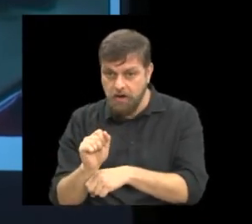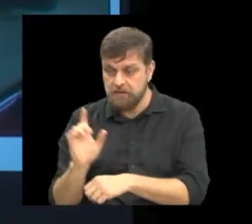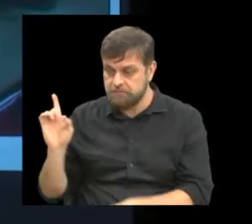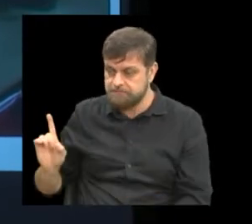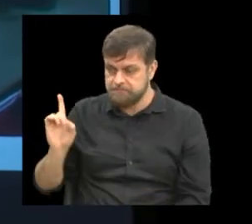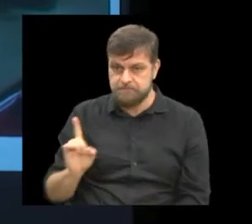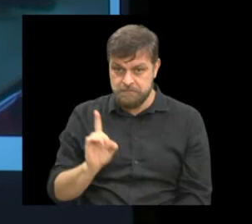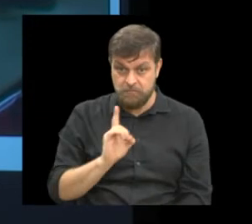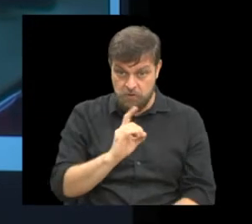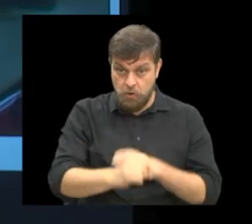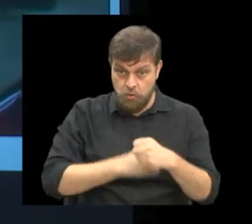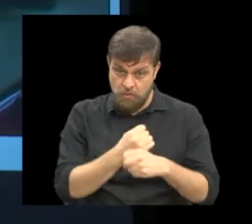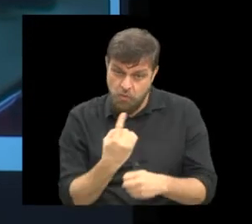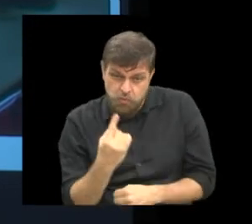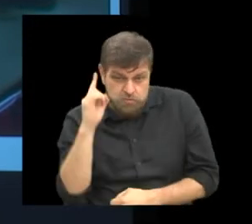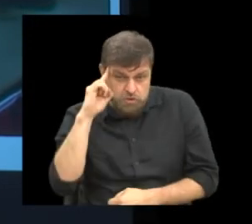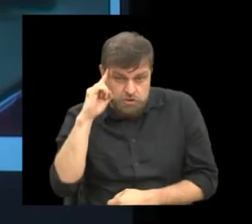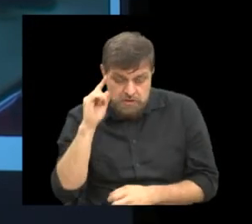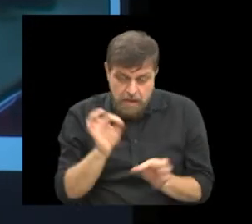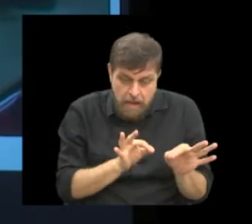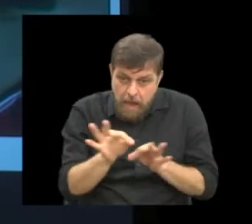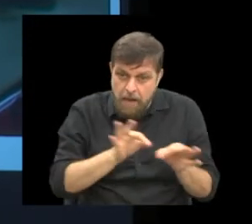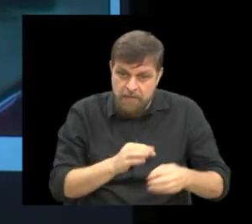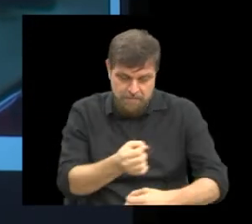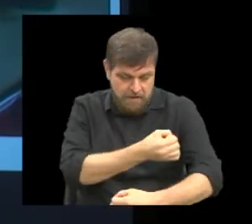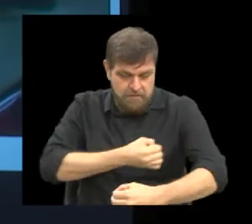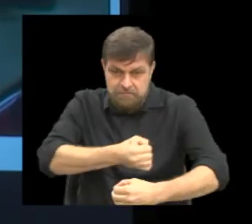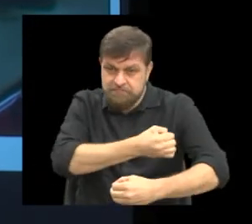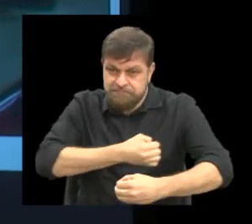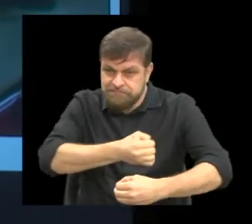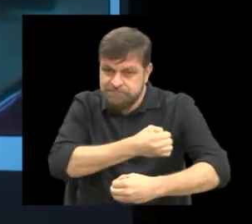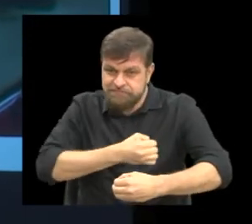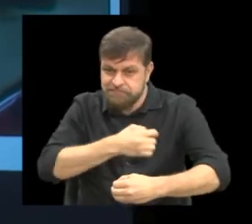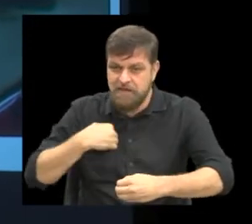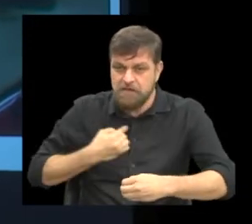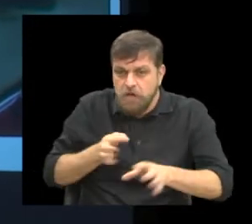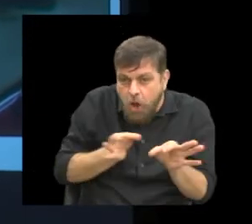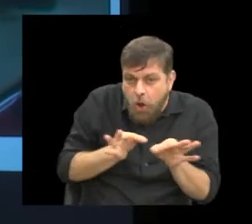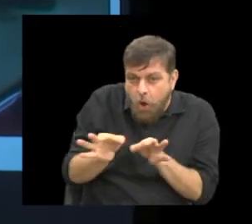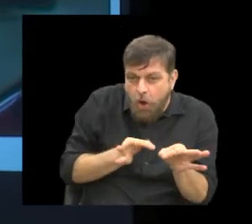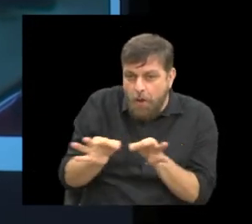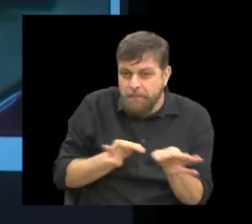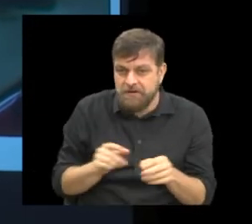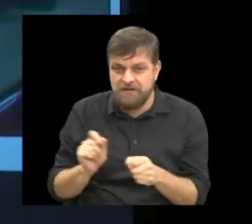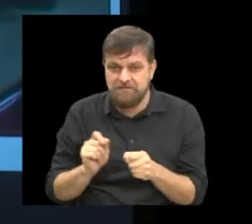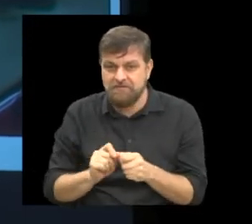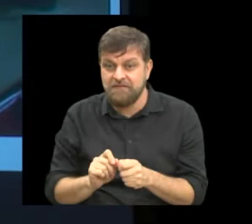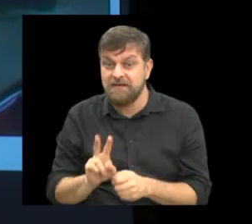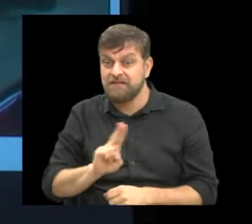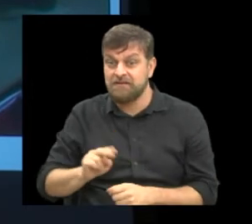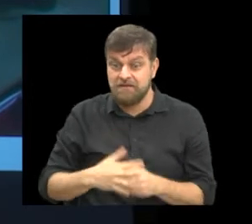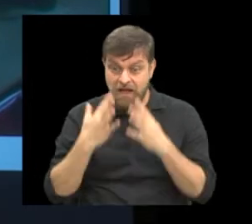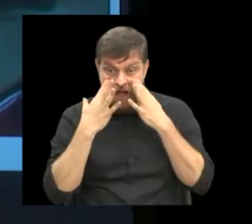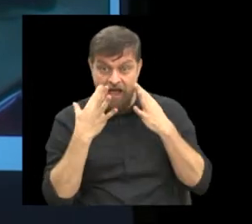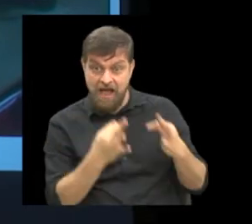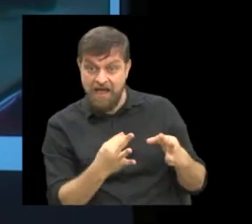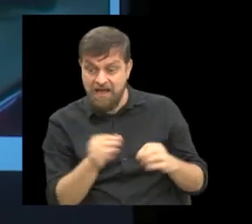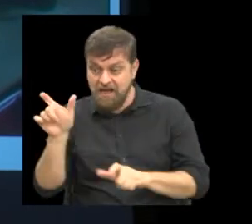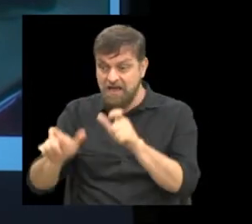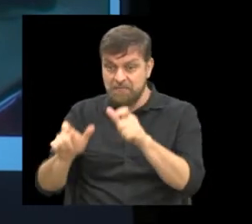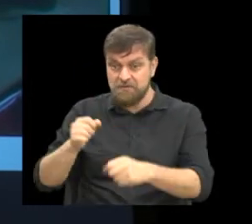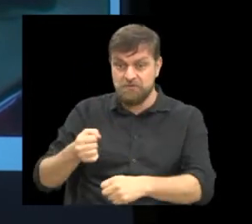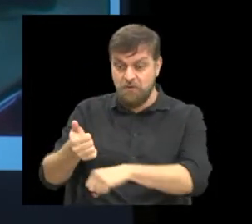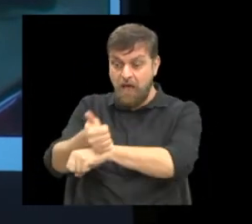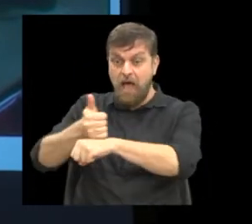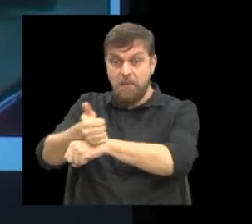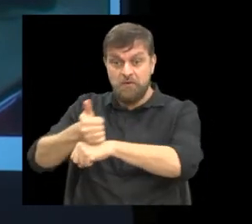Tiquira e ele faz alguma coisa, ele cozinha alguma coisa com as crianças. Então, a gente montou um projetinho e acabou chamando a atenção de outros chefes e